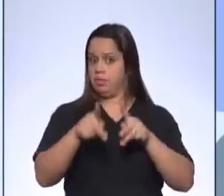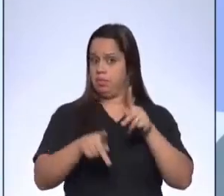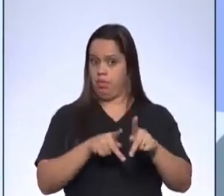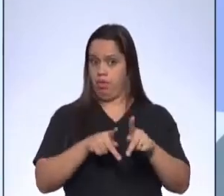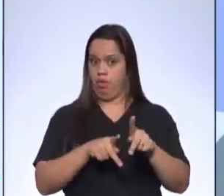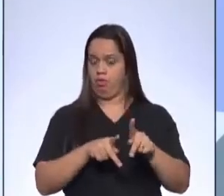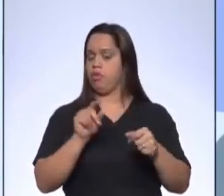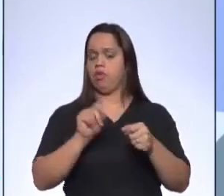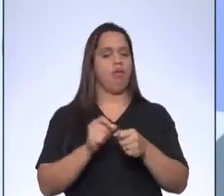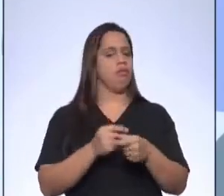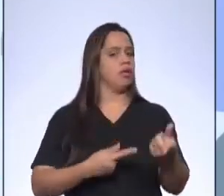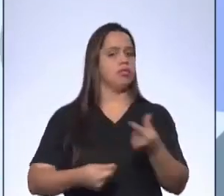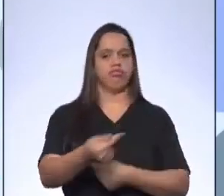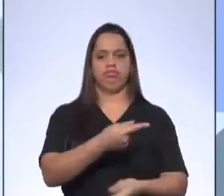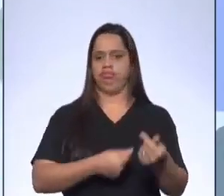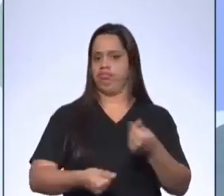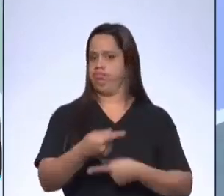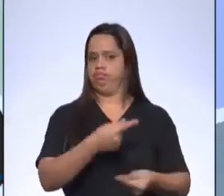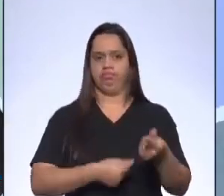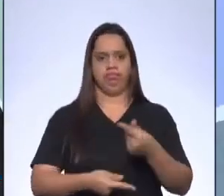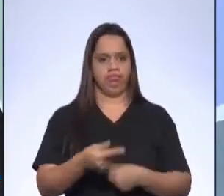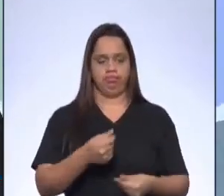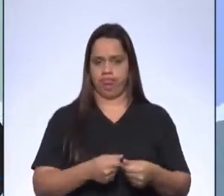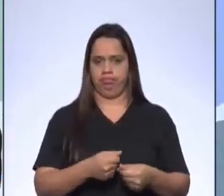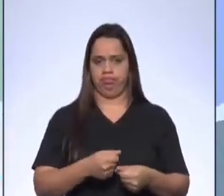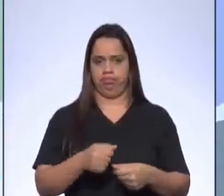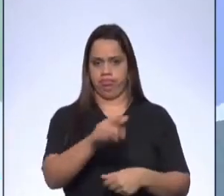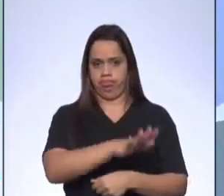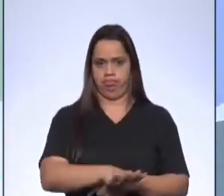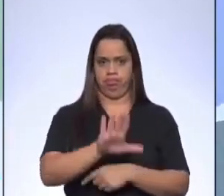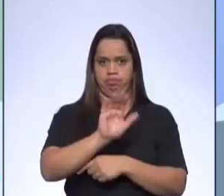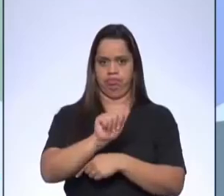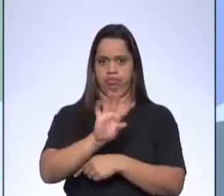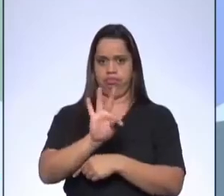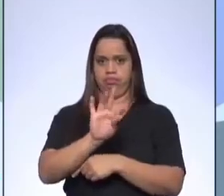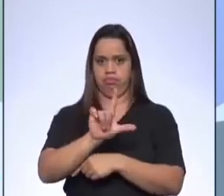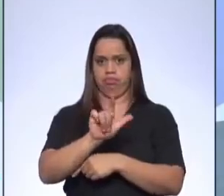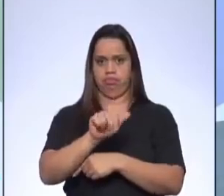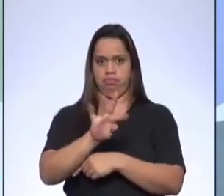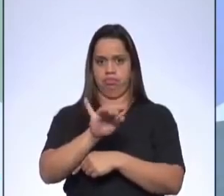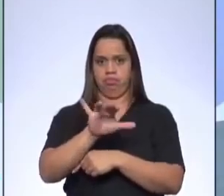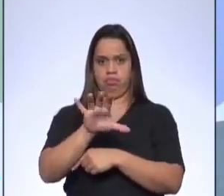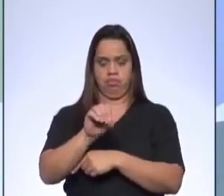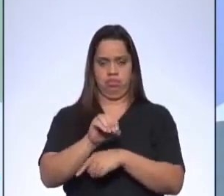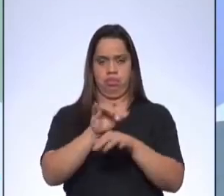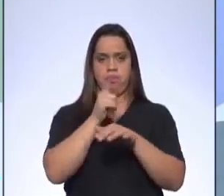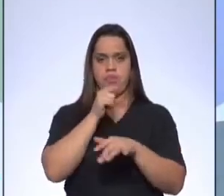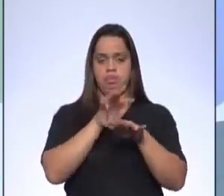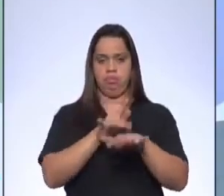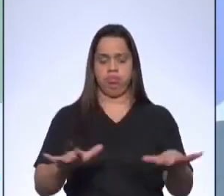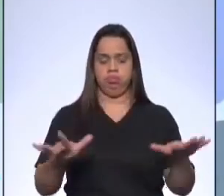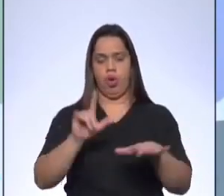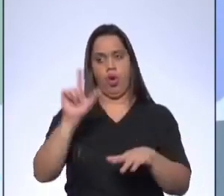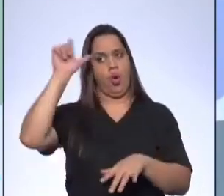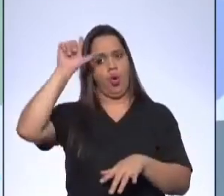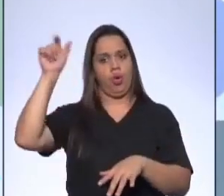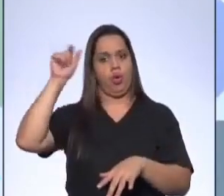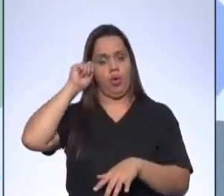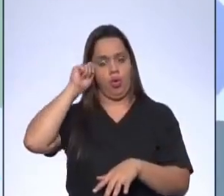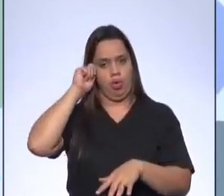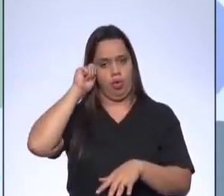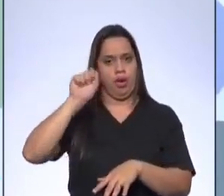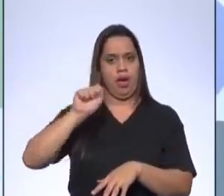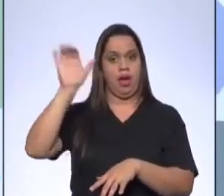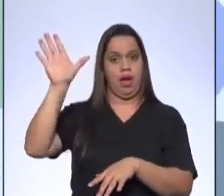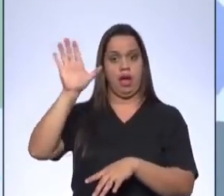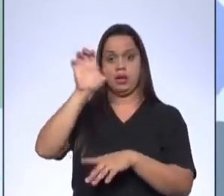faziam comércio no Atlântico, não faziam comércio no continente africano, nem na Ásia, nem na